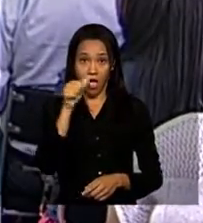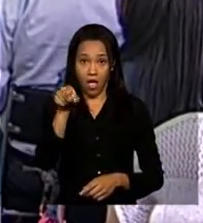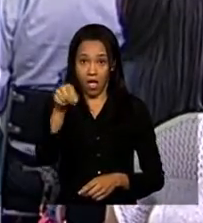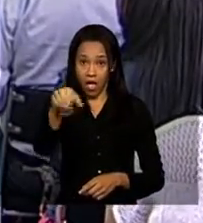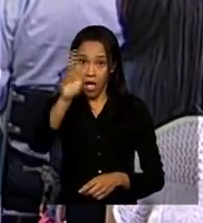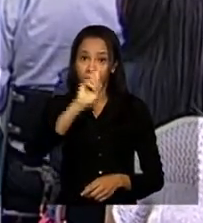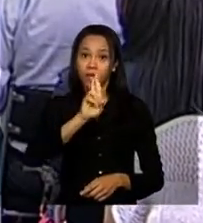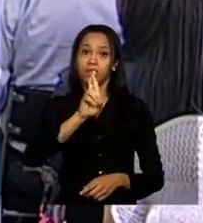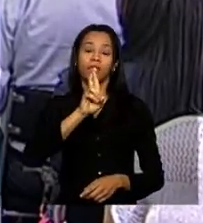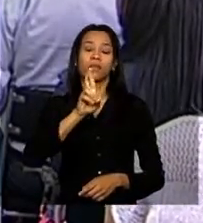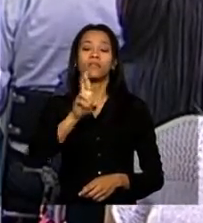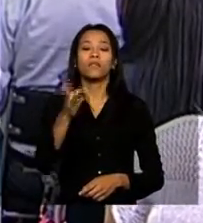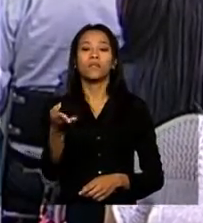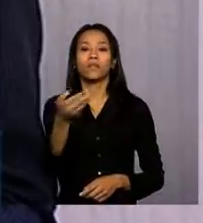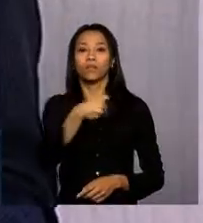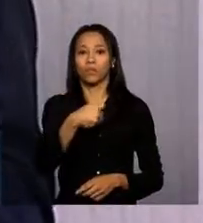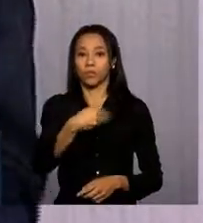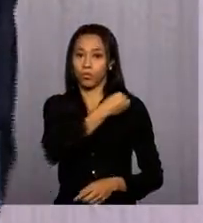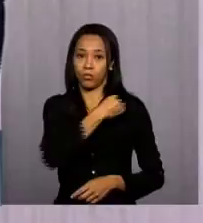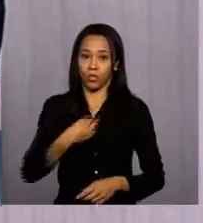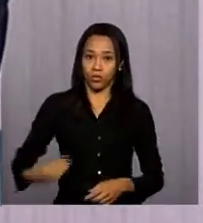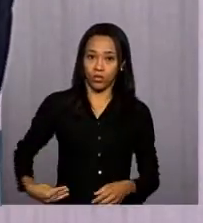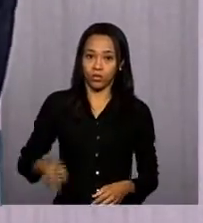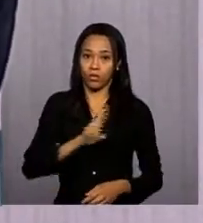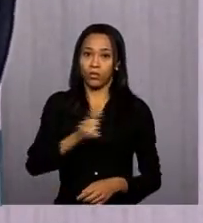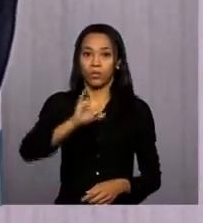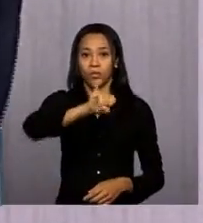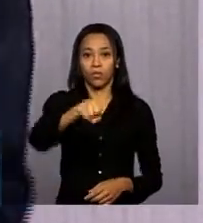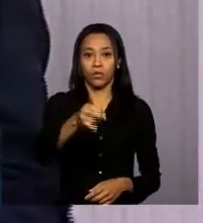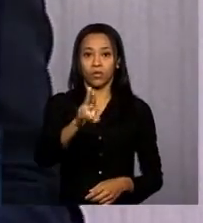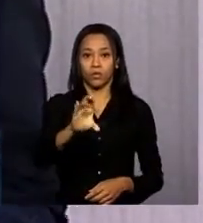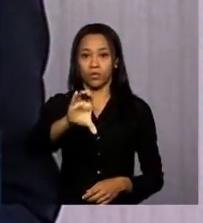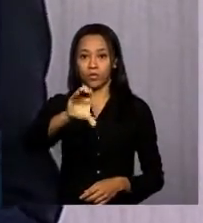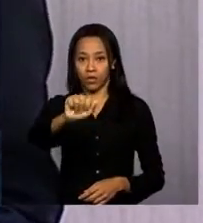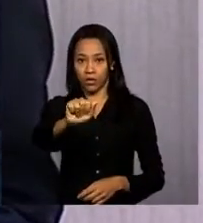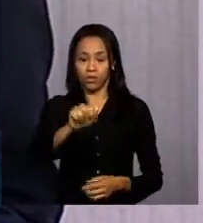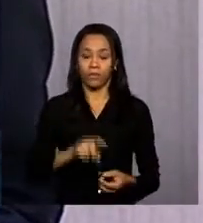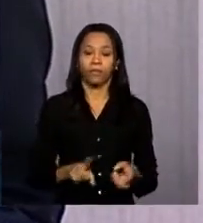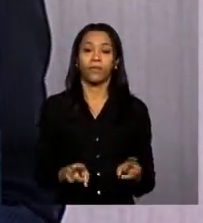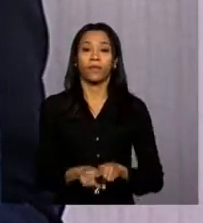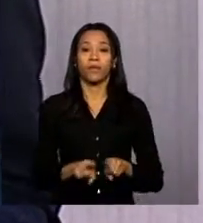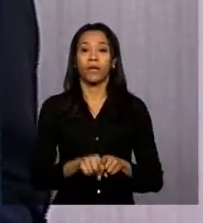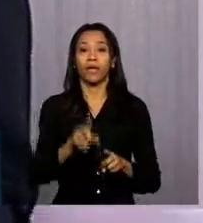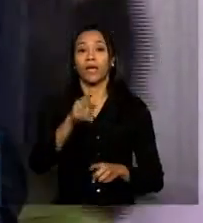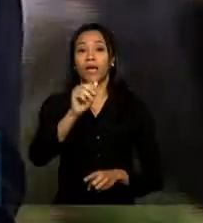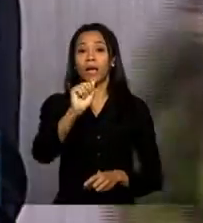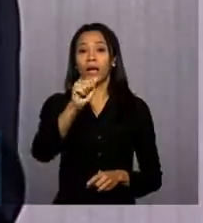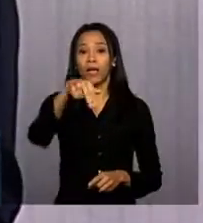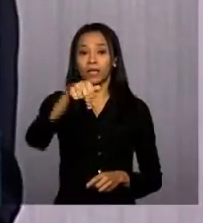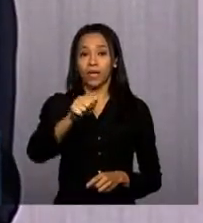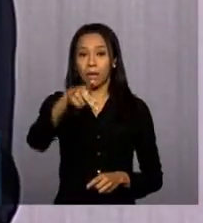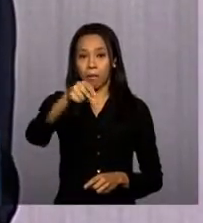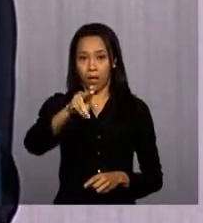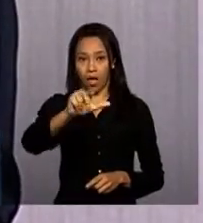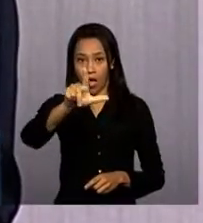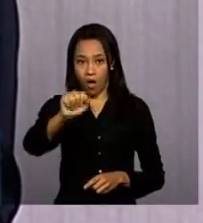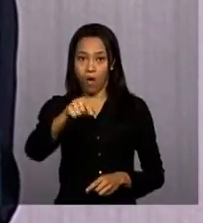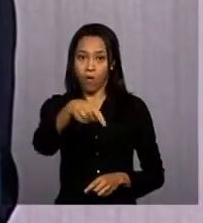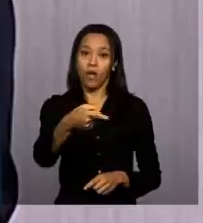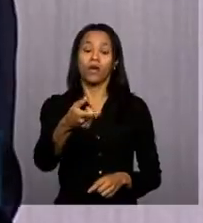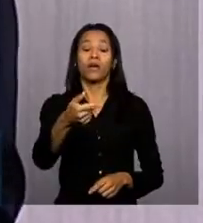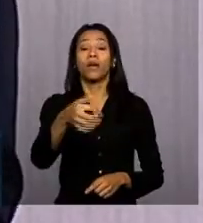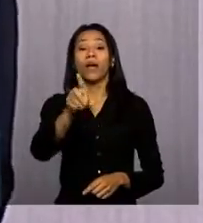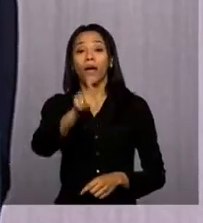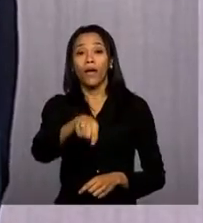representando o ministro da Cultura, Juca Ferreira, da senhora Ana Paula Bennett, gerente de